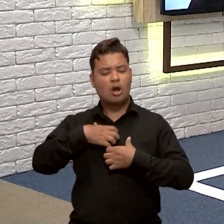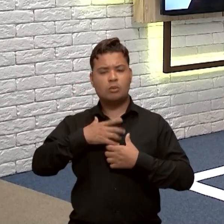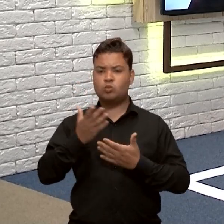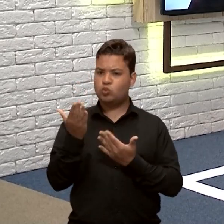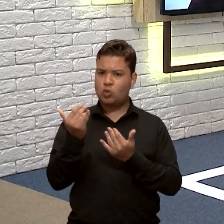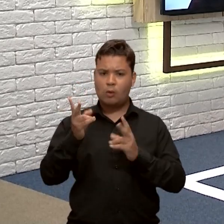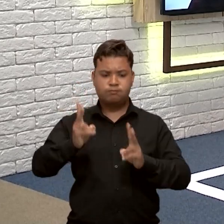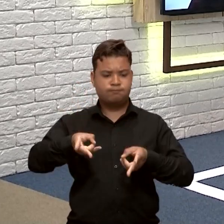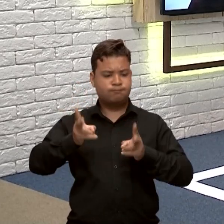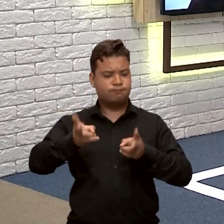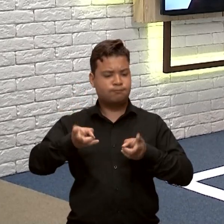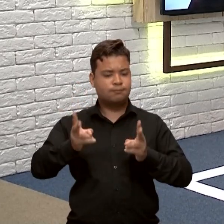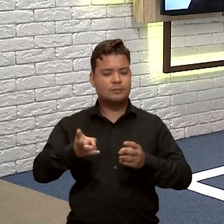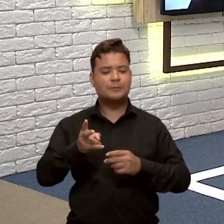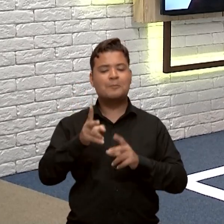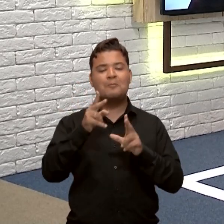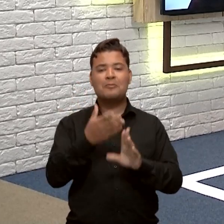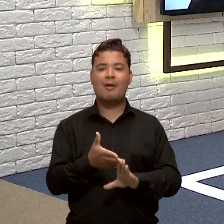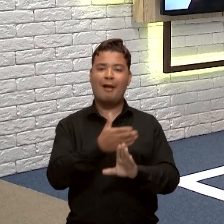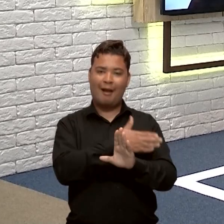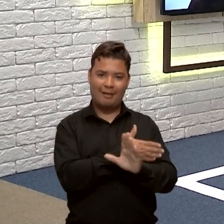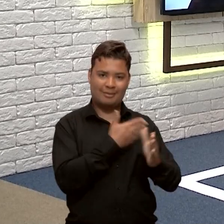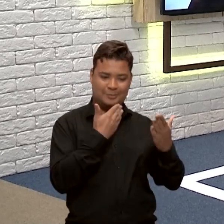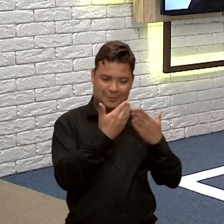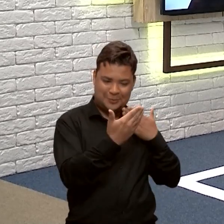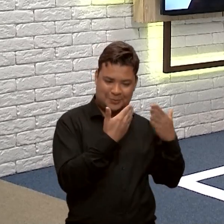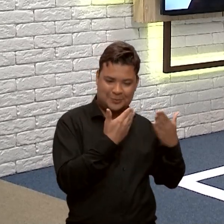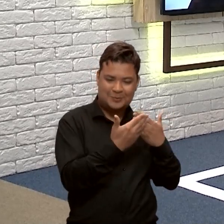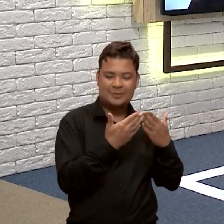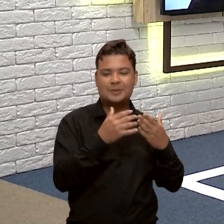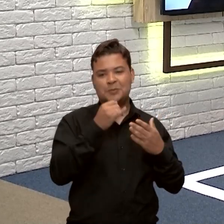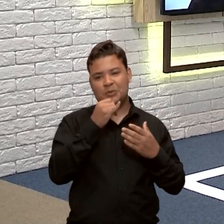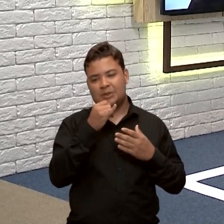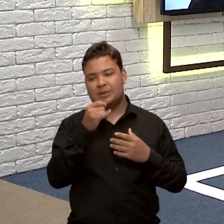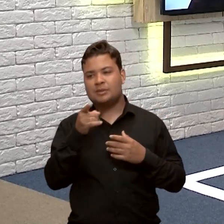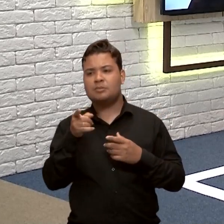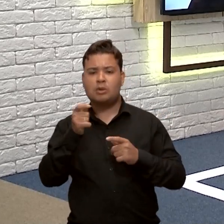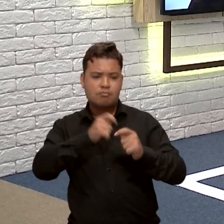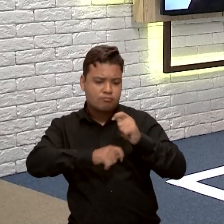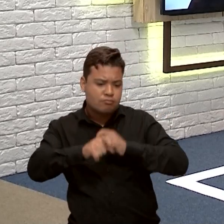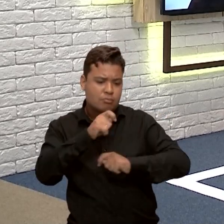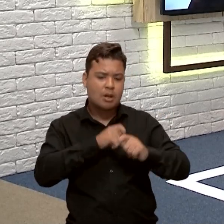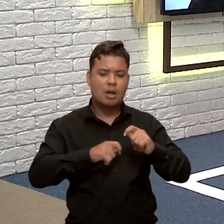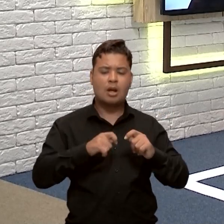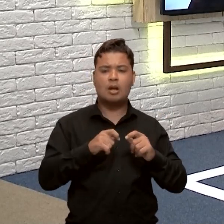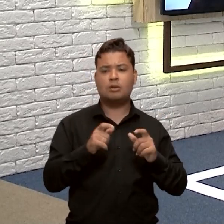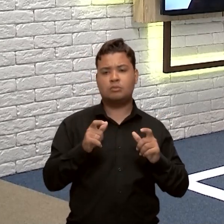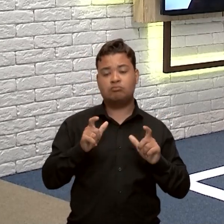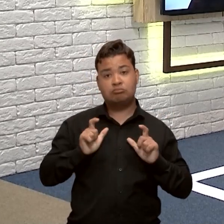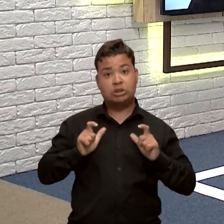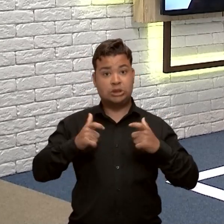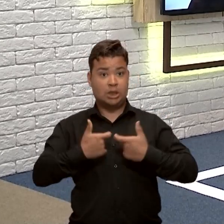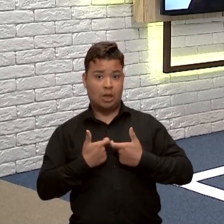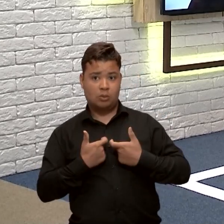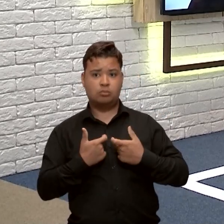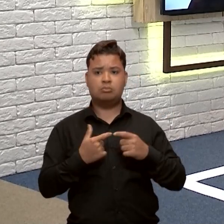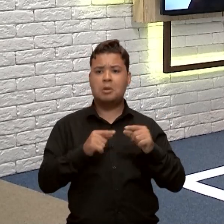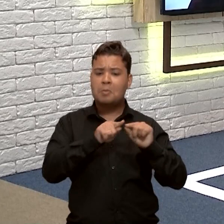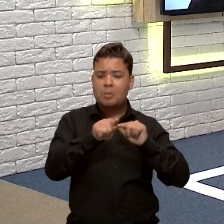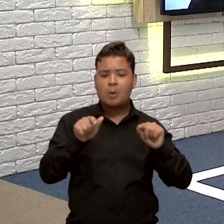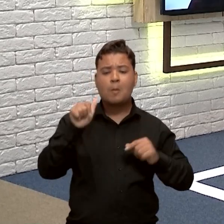conversando no bloco anterior com a Lázara, em questões econômicas, sociais, sexuais. É uma mulher, um